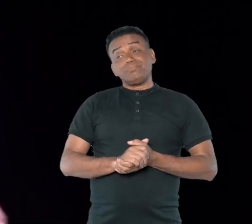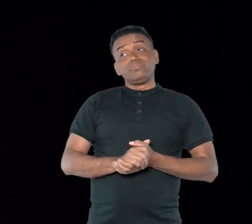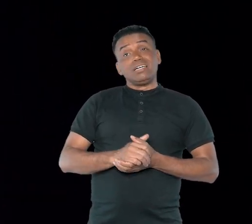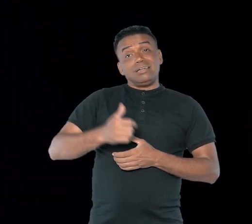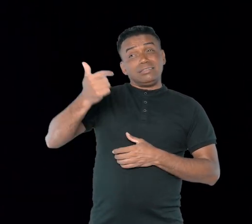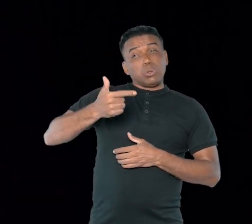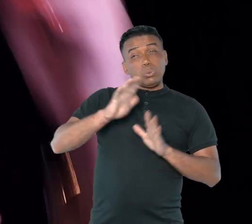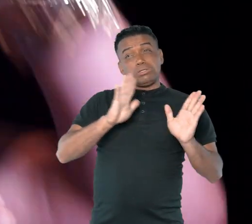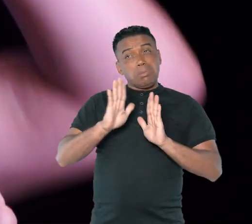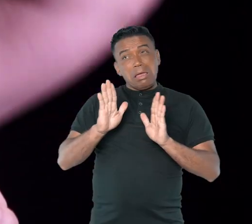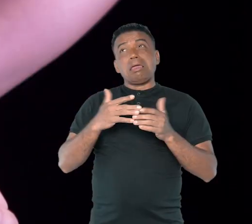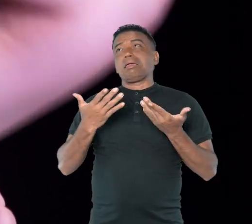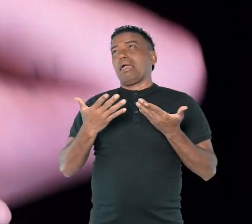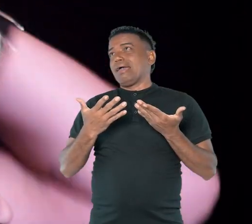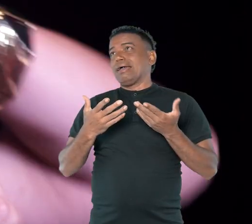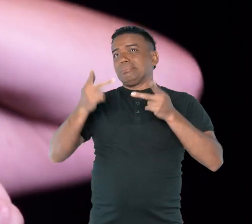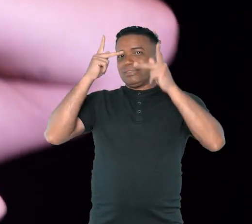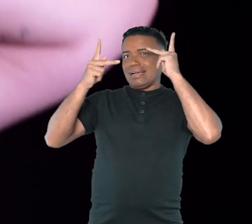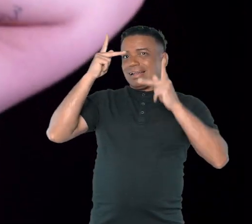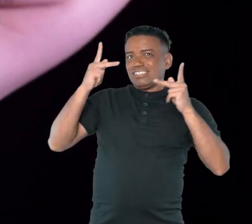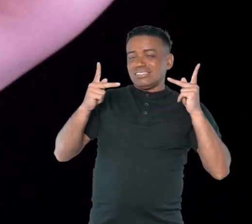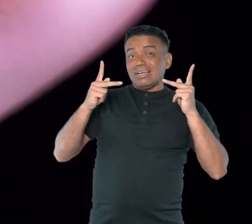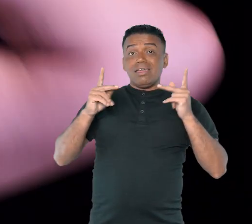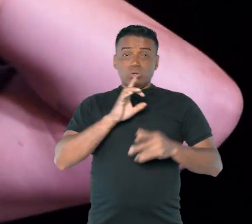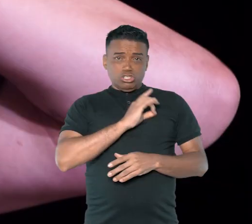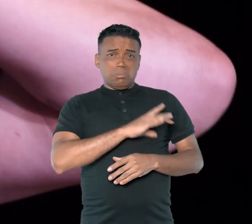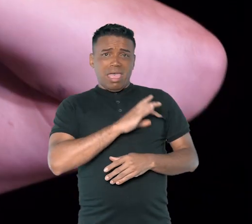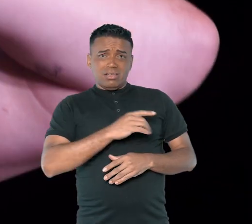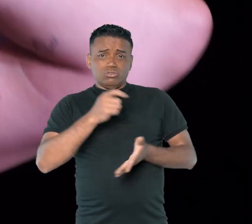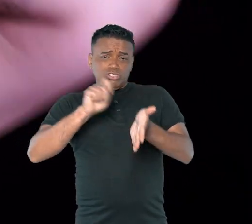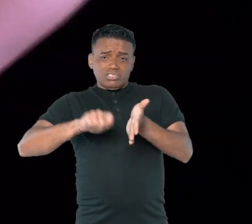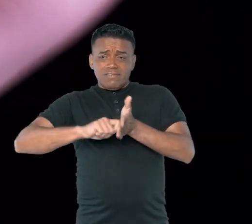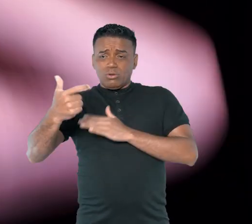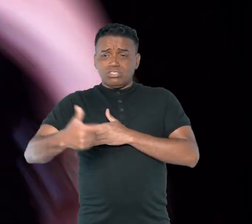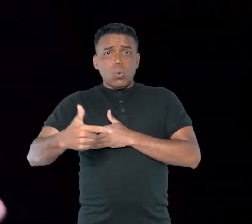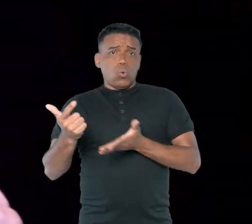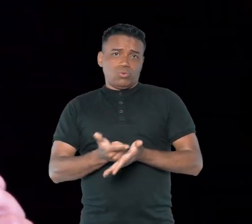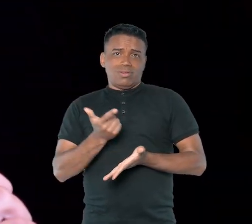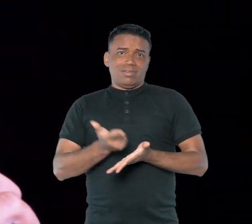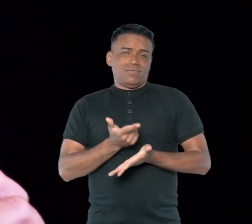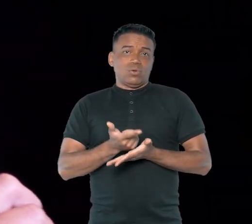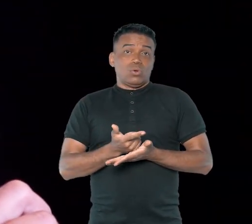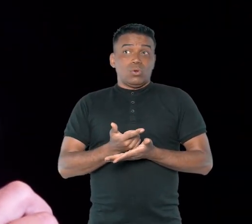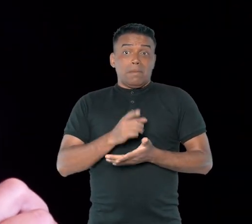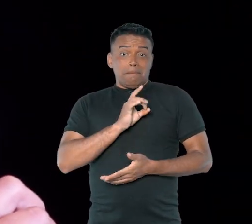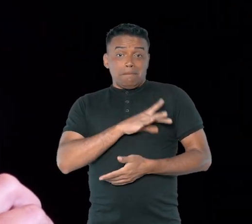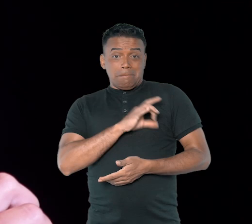que eu descobri isso literalmente na psicanálise. Eu tinha medo de escrever um segundo livro, por várias razões. Assim, eu tinha medo porque